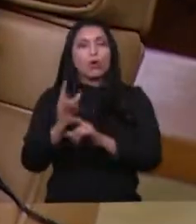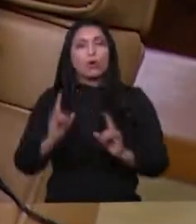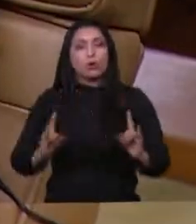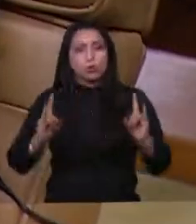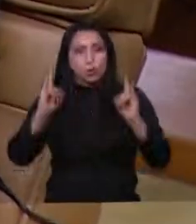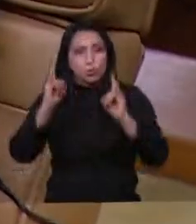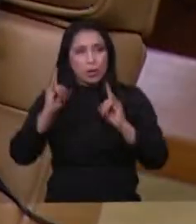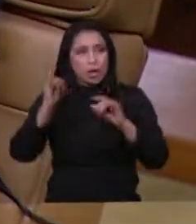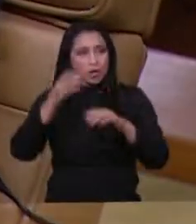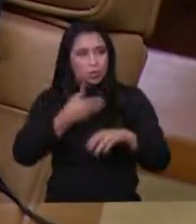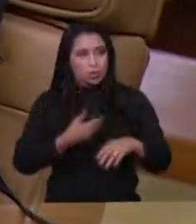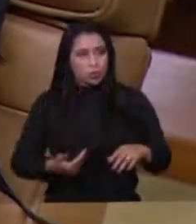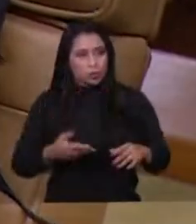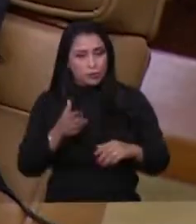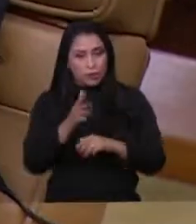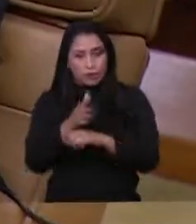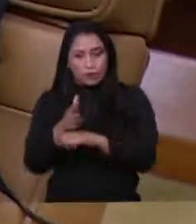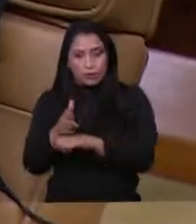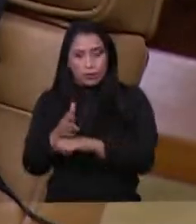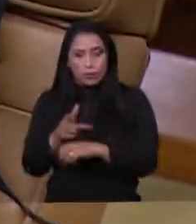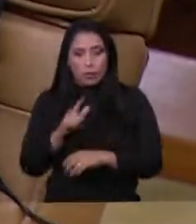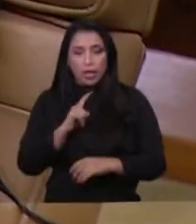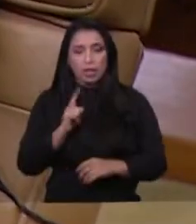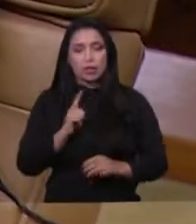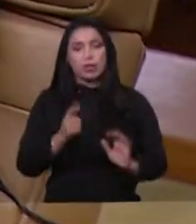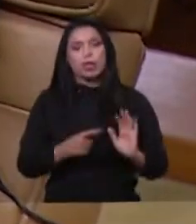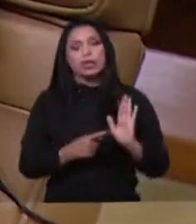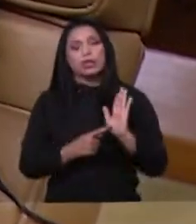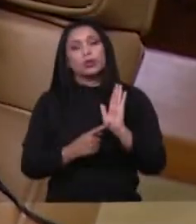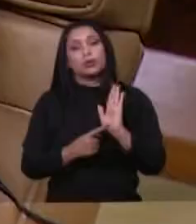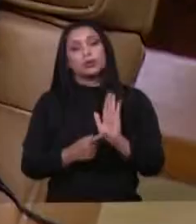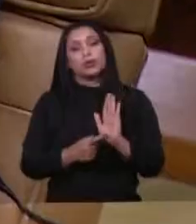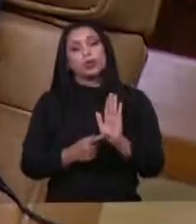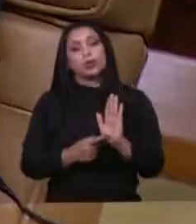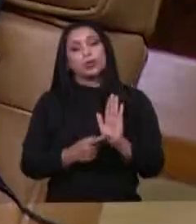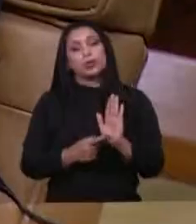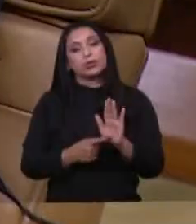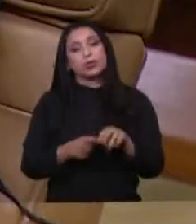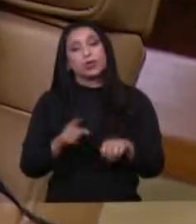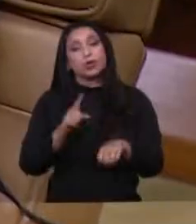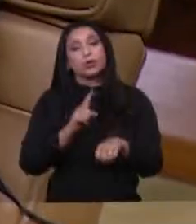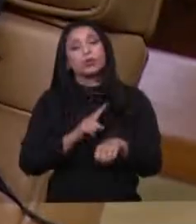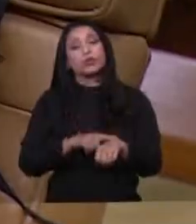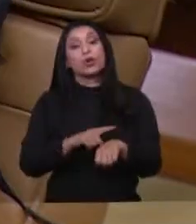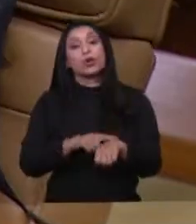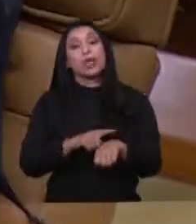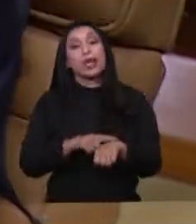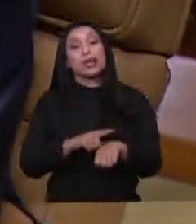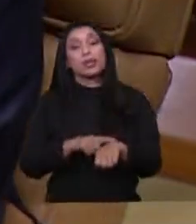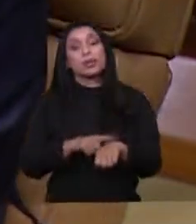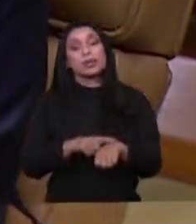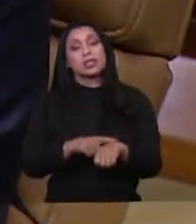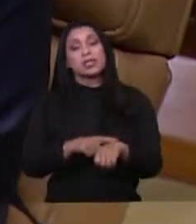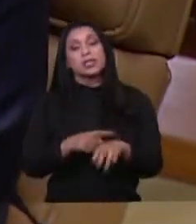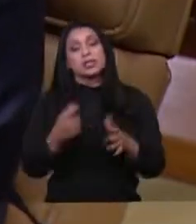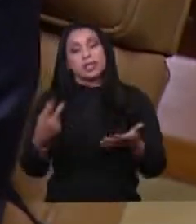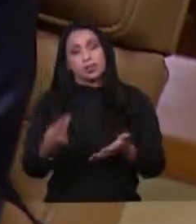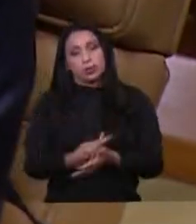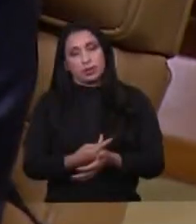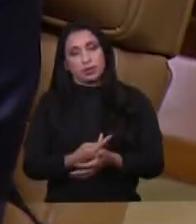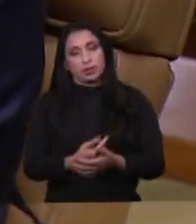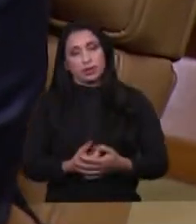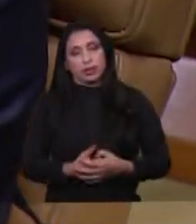públicos, e aqui eu faço uma narrativa de todos os horários que foram praticados os